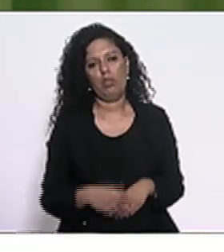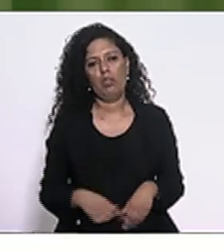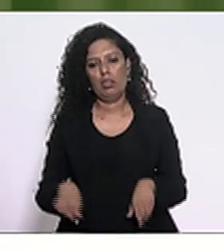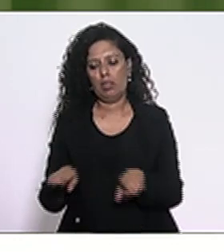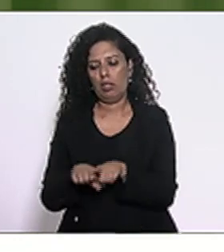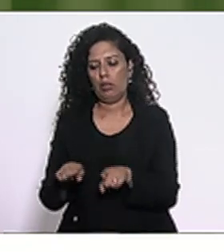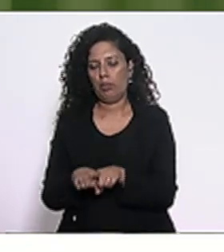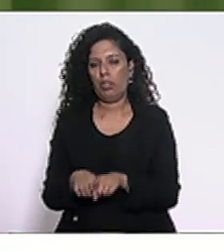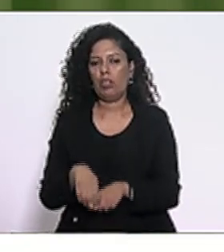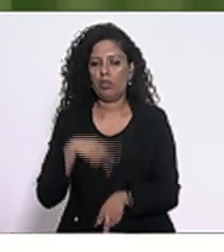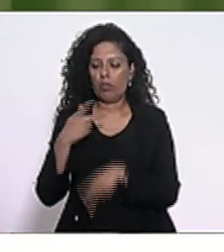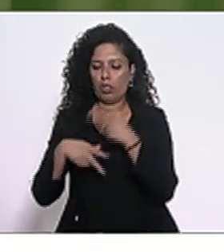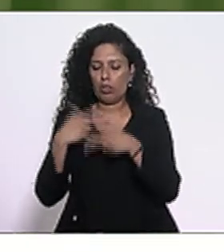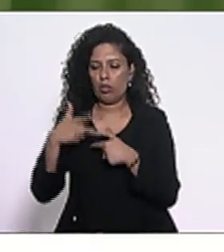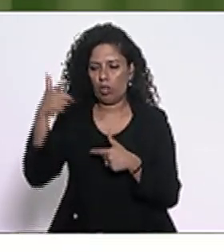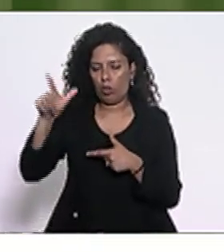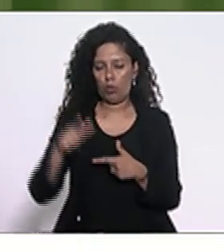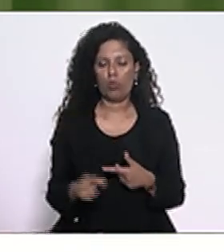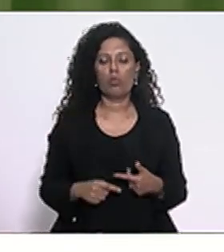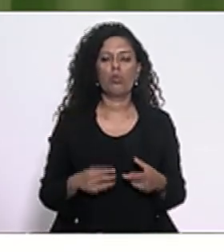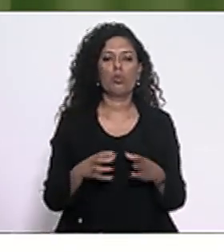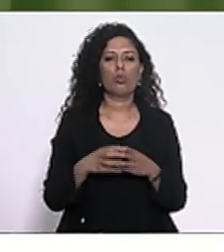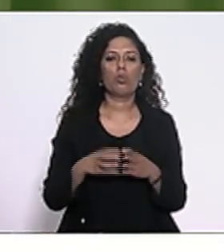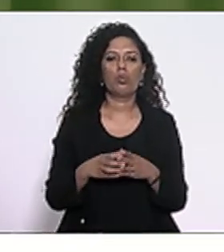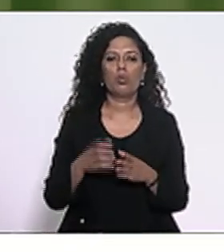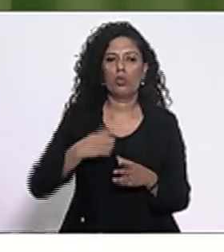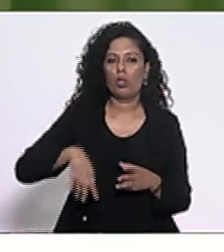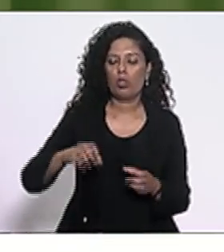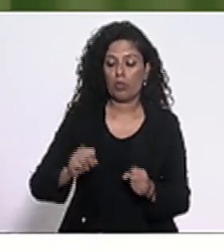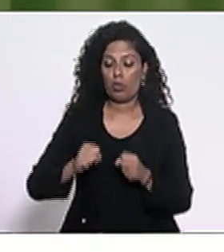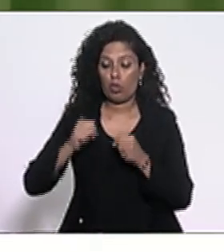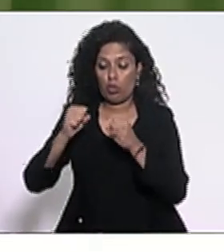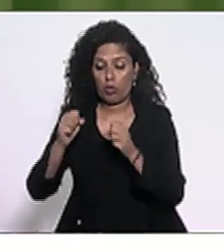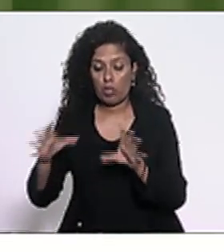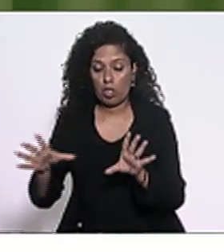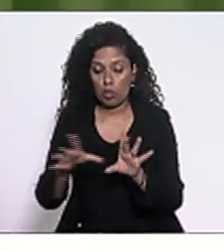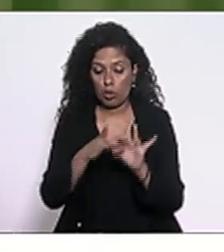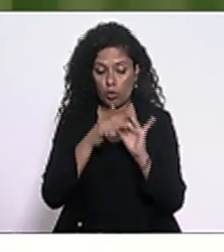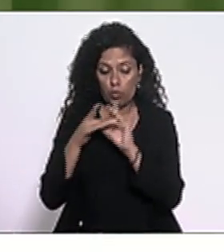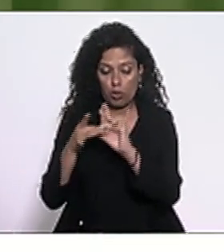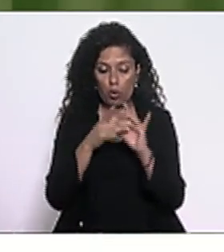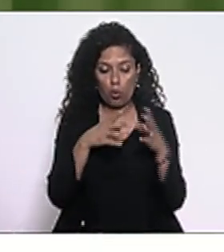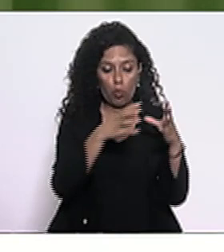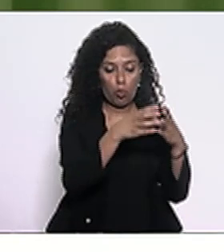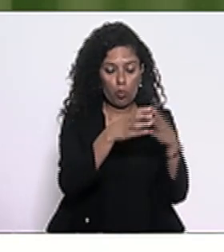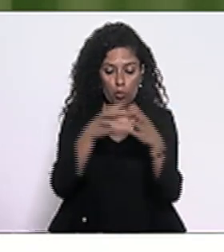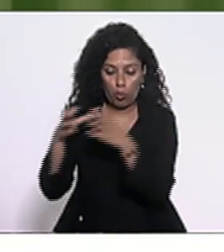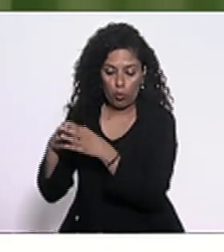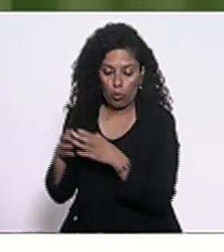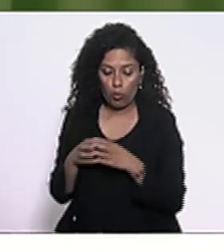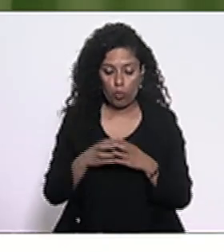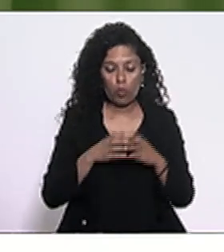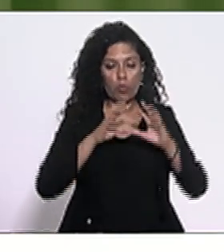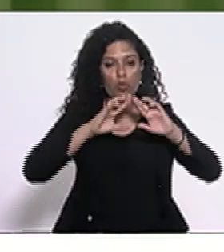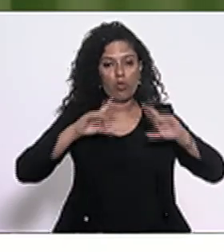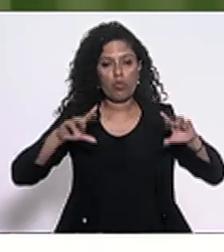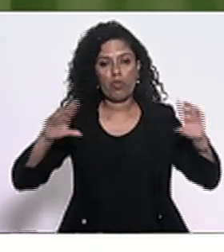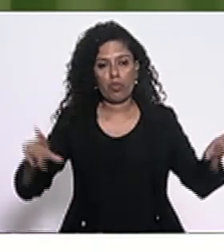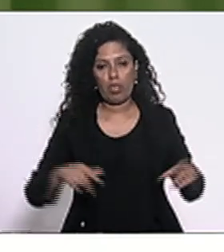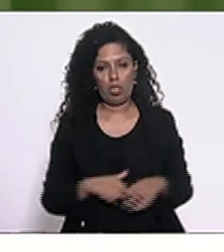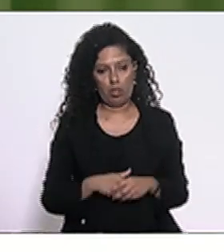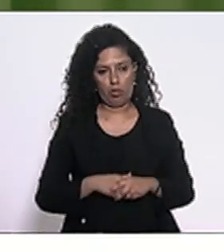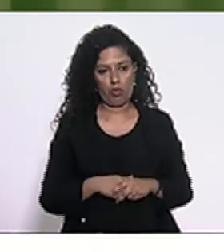parcerias, nós temos conversado bastante com algumas e temos buscado soluções, mas de uma maneira pontual, não de uma maneira sistêmica. Nós somos